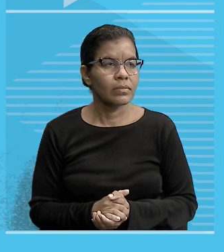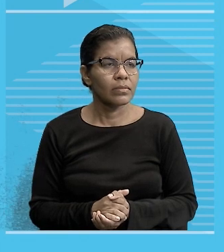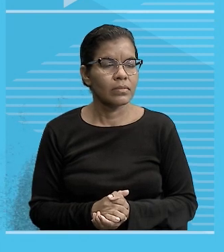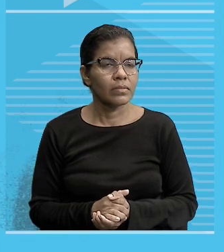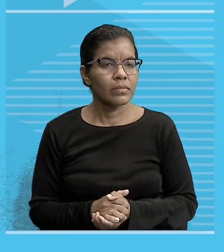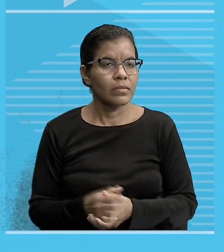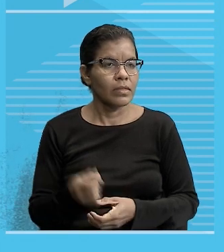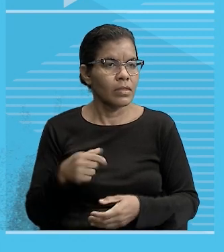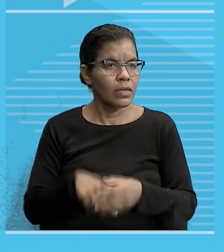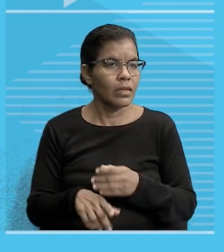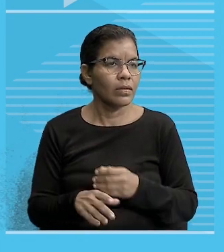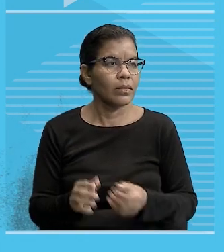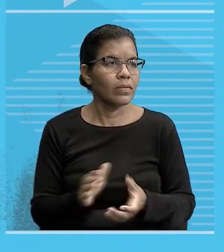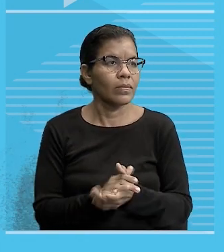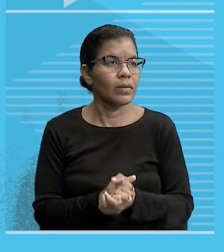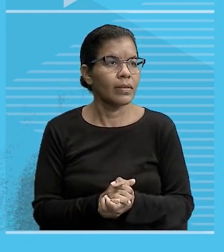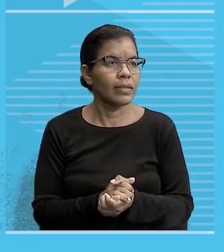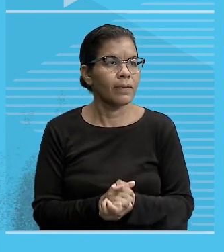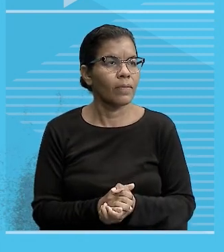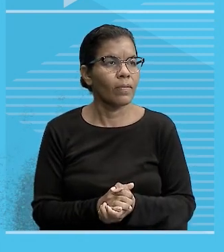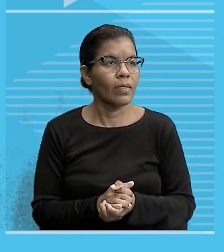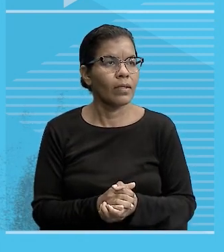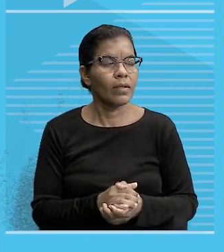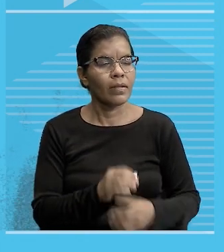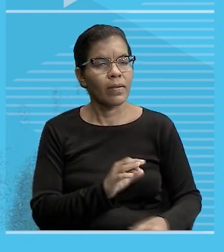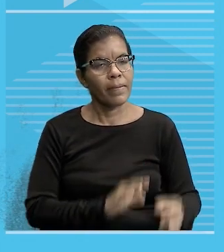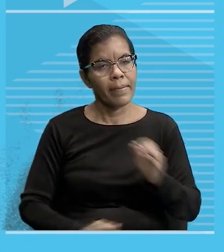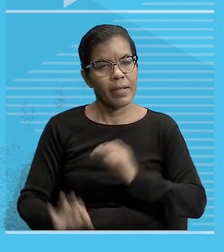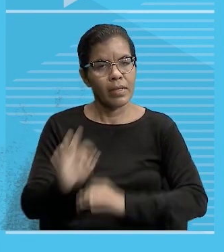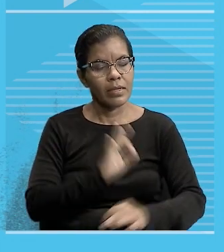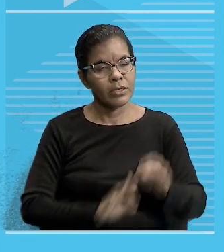da dentro do planejamento